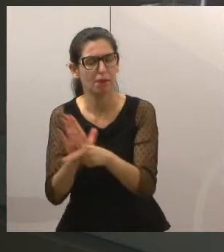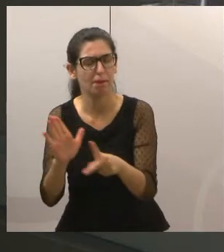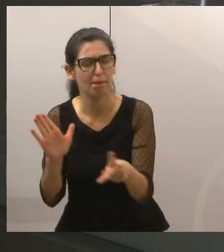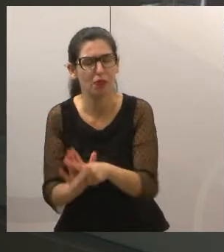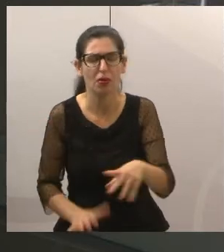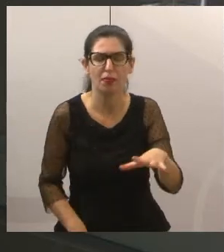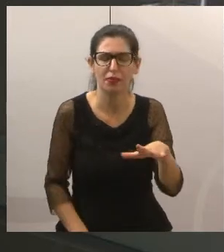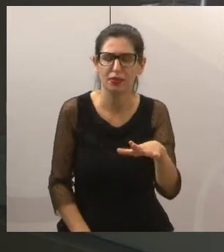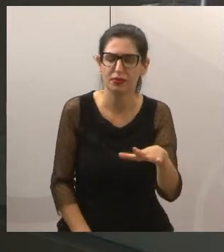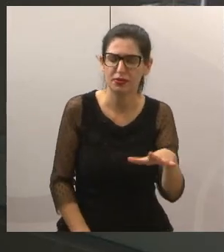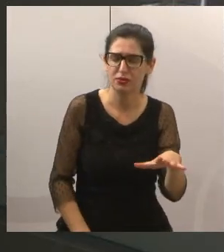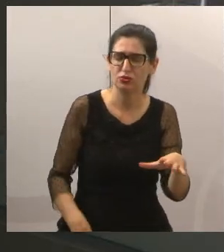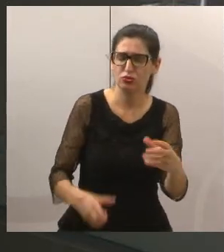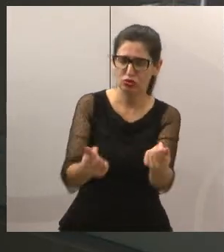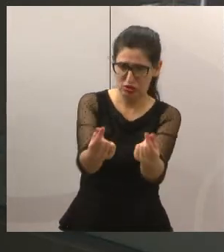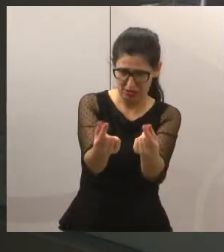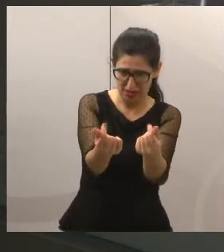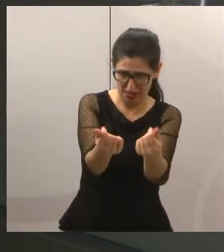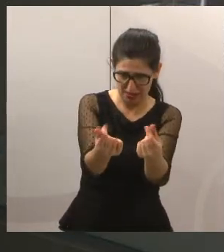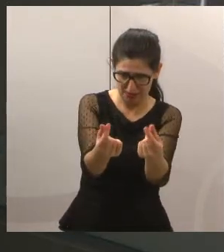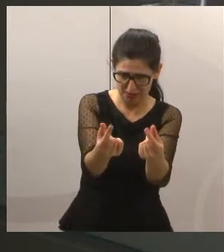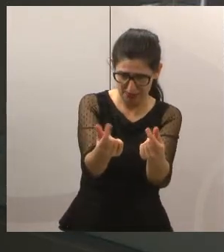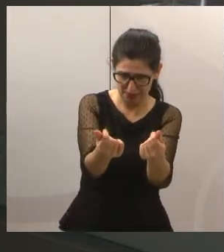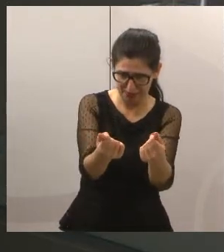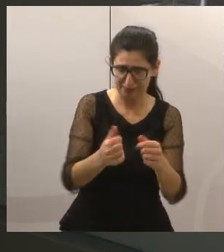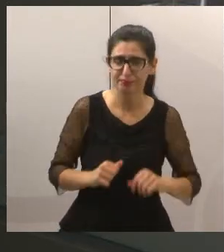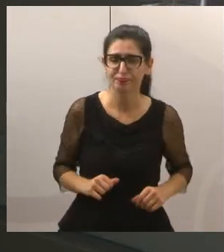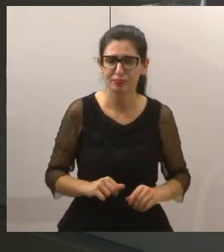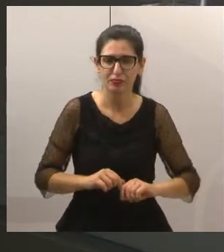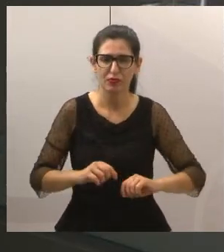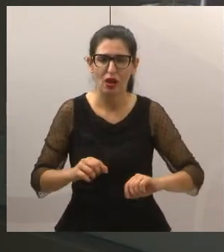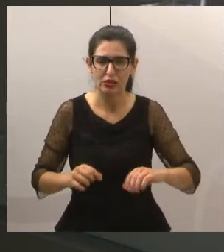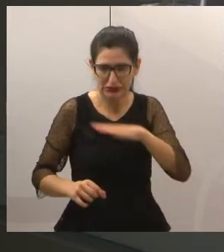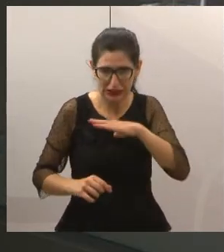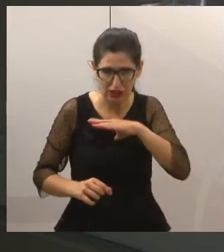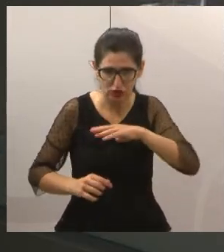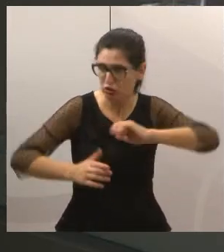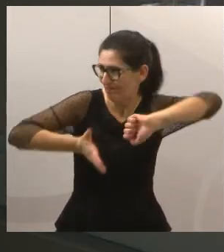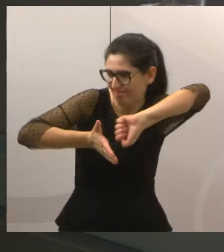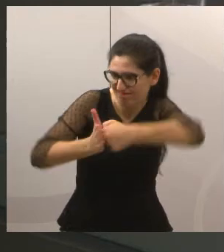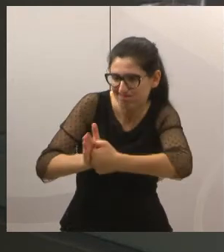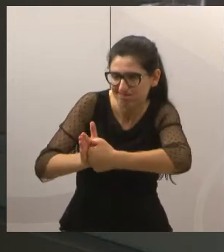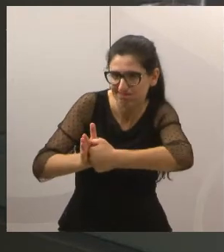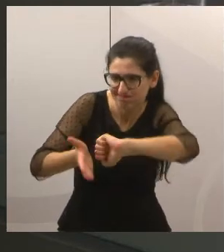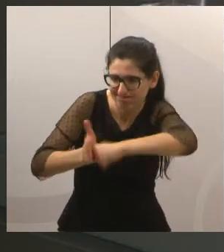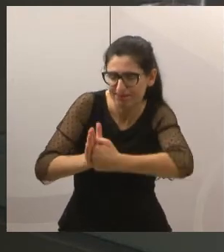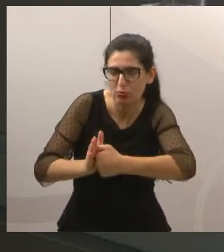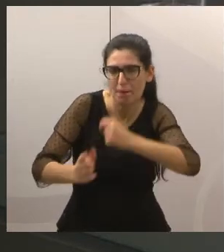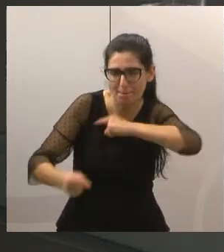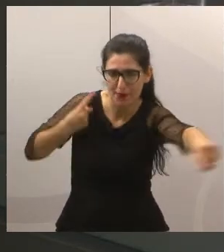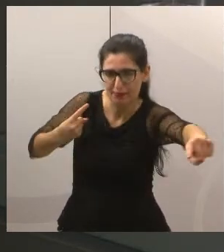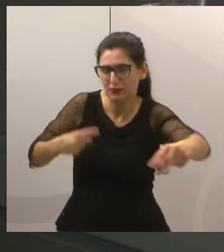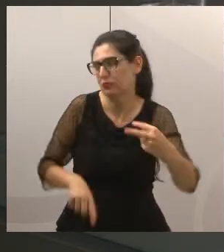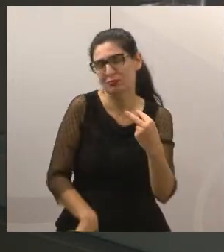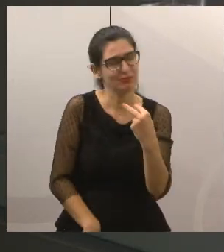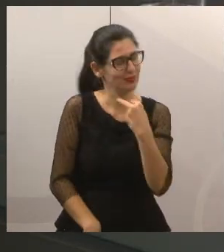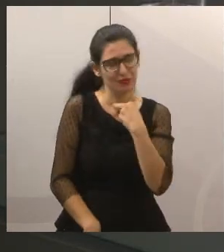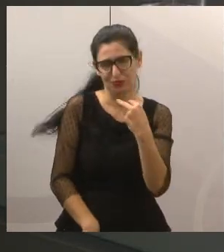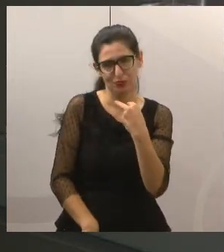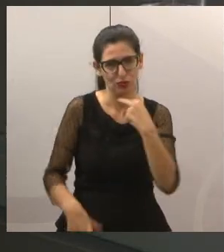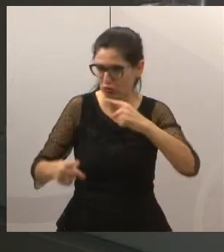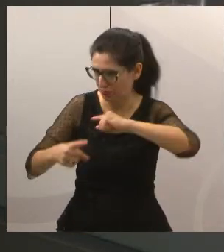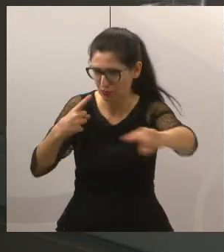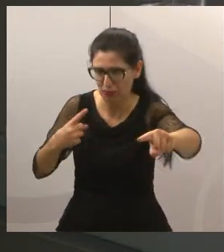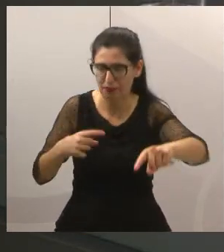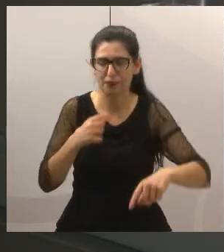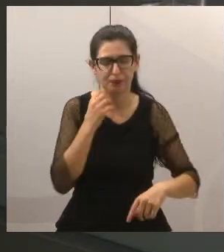uma contrapartida importante para que a gente não pudesse fechar os serviços. Então, às vezes a gente não compreende quais são as prioridades do que fica da questão de